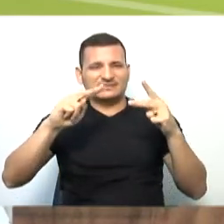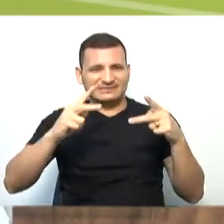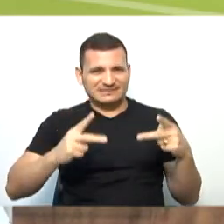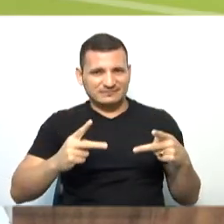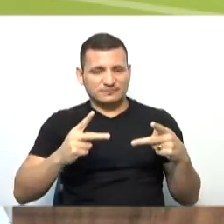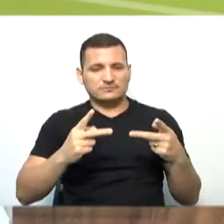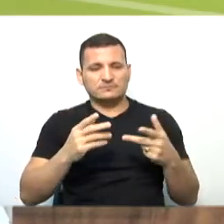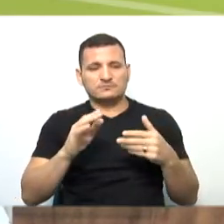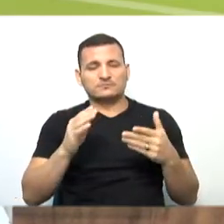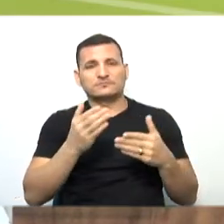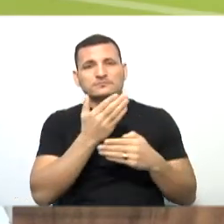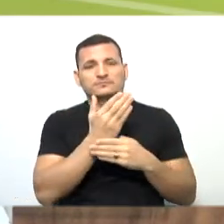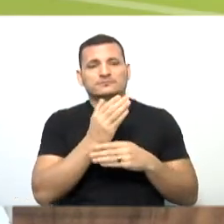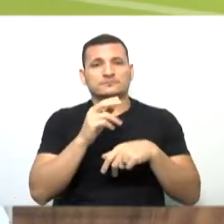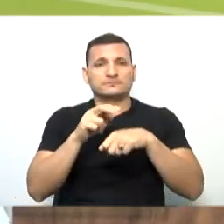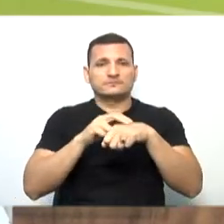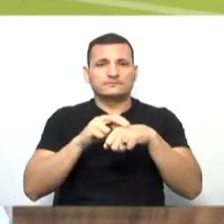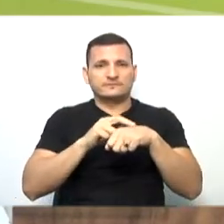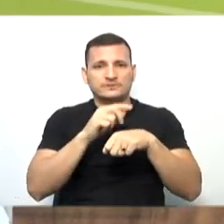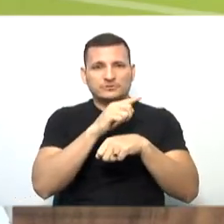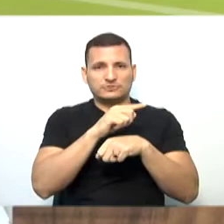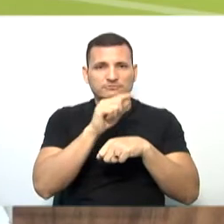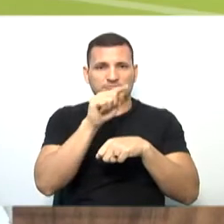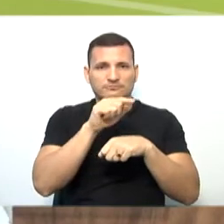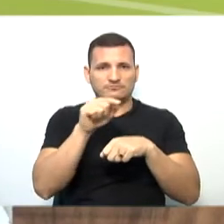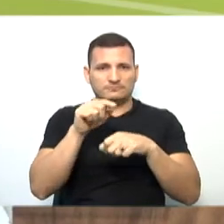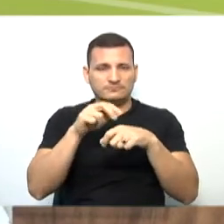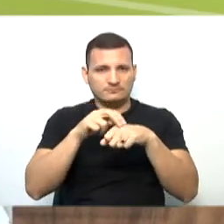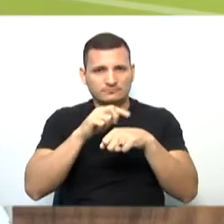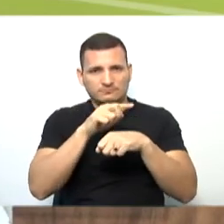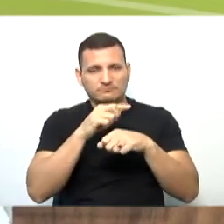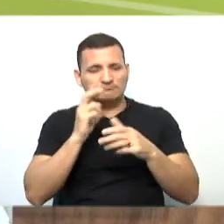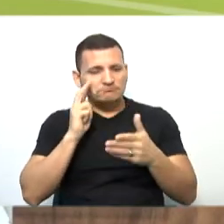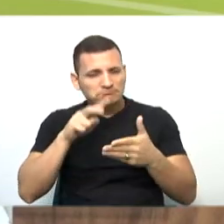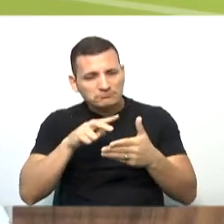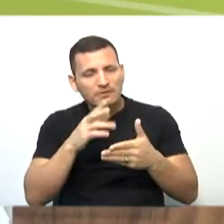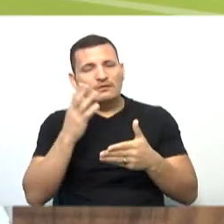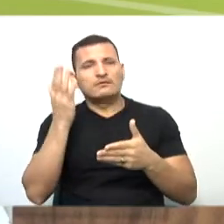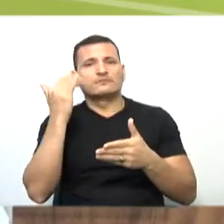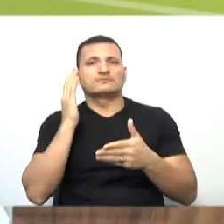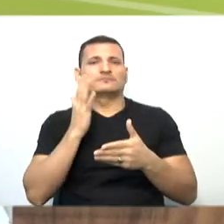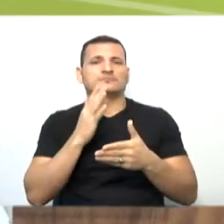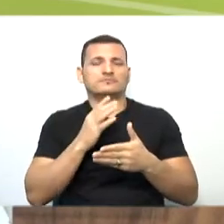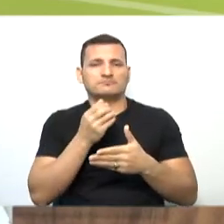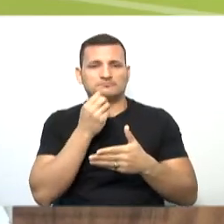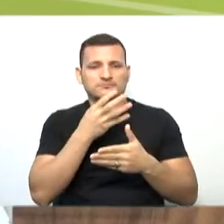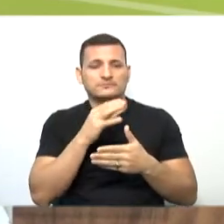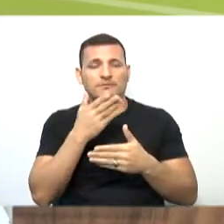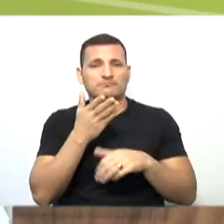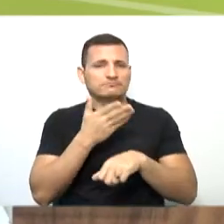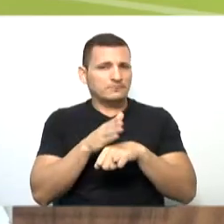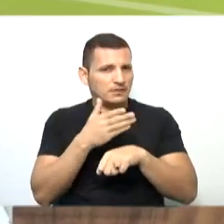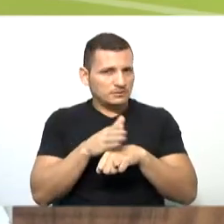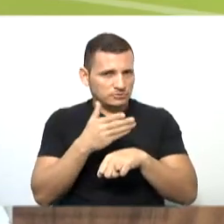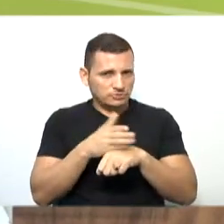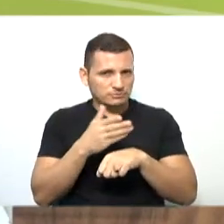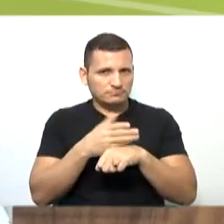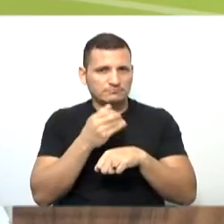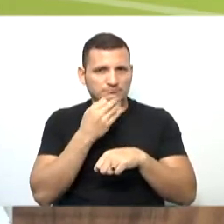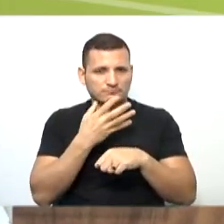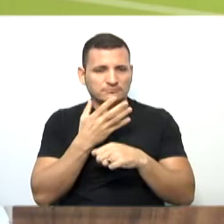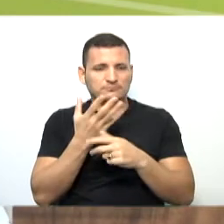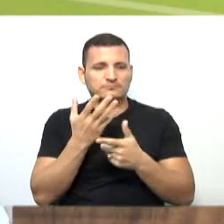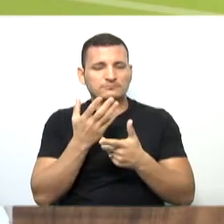E esse bendito comentário te salva muito, gente, muito mesmo. Então, pega essa boa prática, anota aí, quem quiser